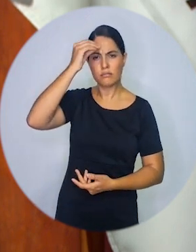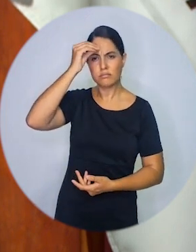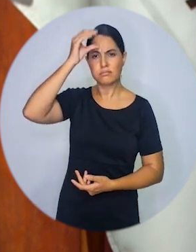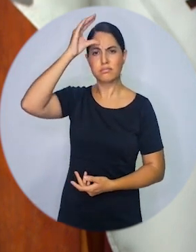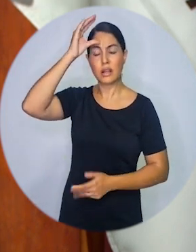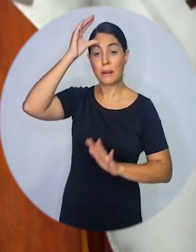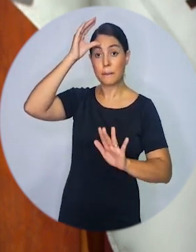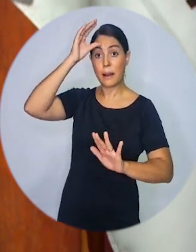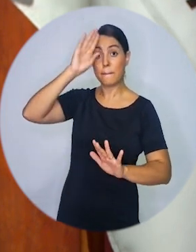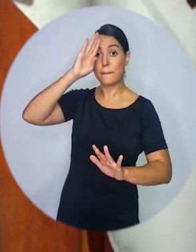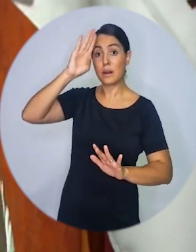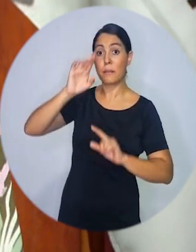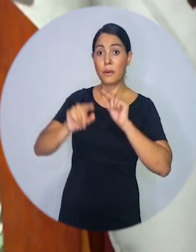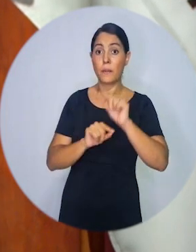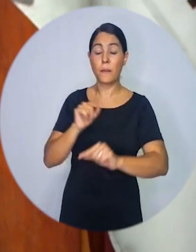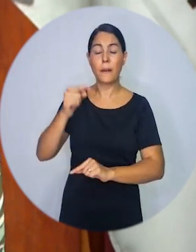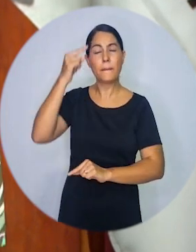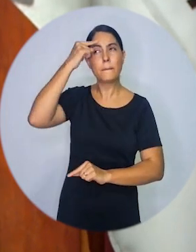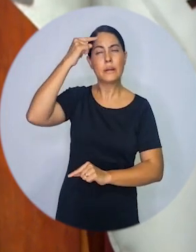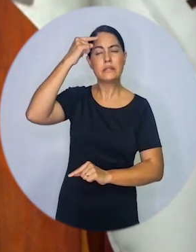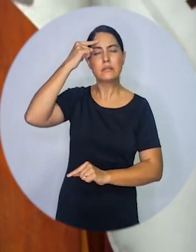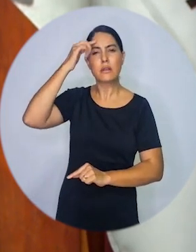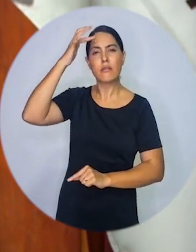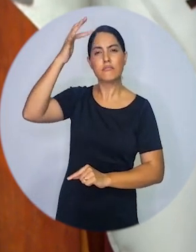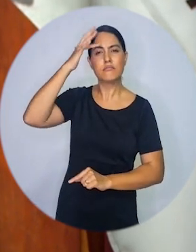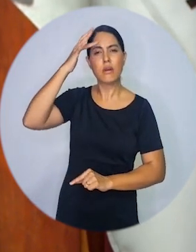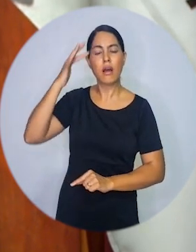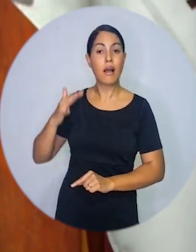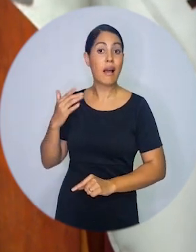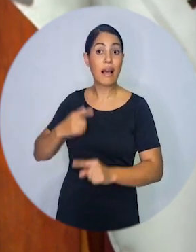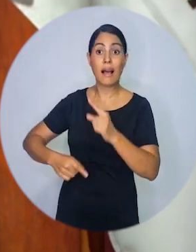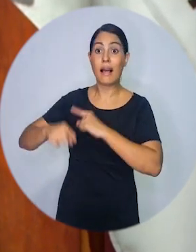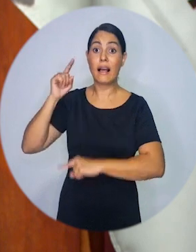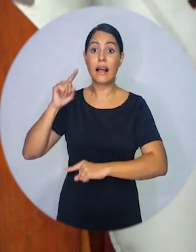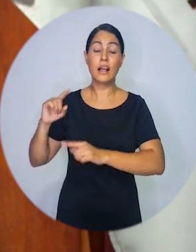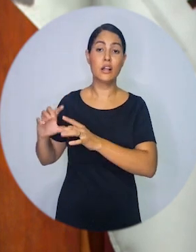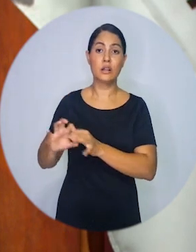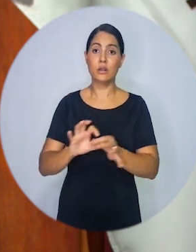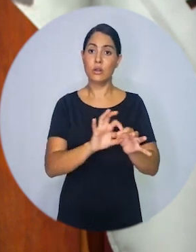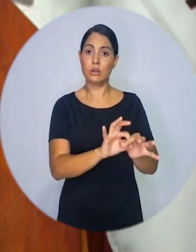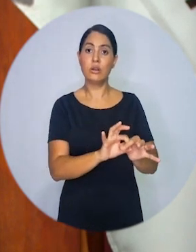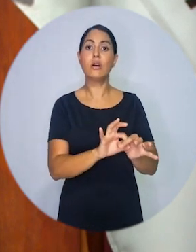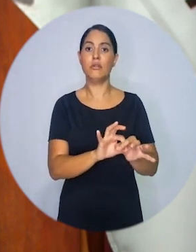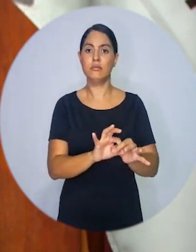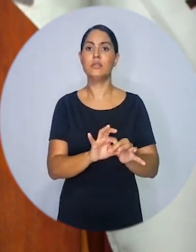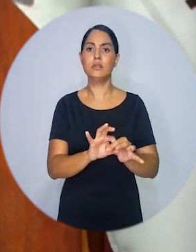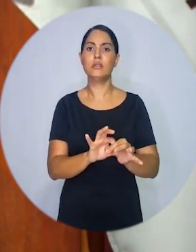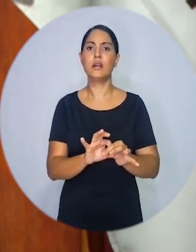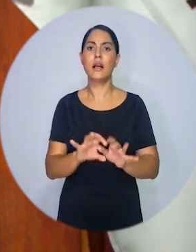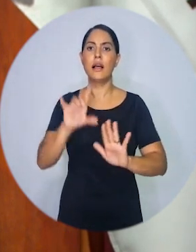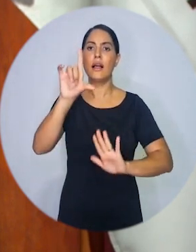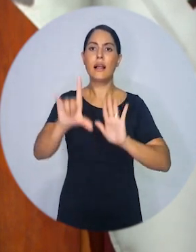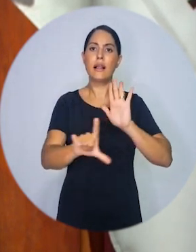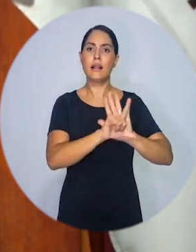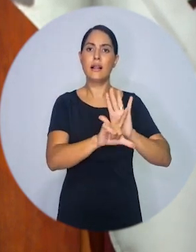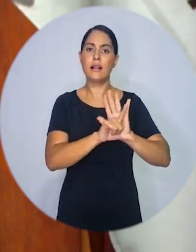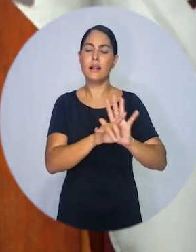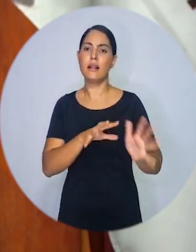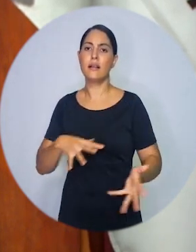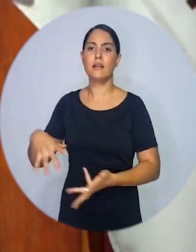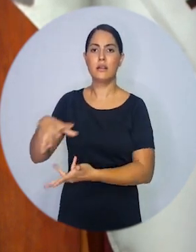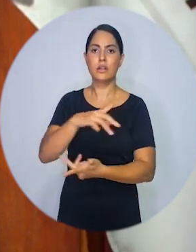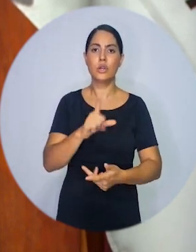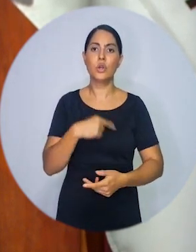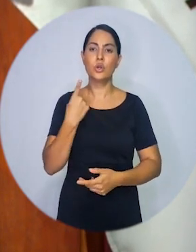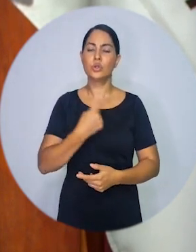que conhecimento. Exige a capacidade de pensar além-mar, onde leis locais se entrelacem com normas